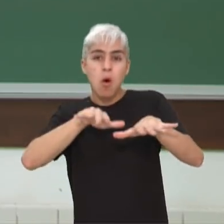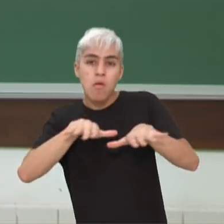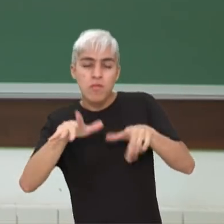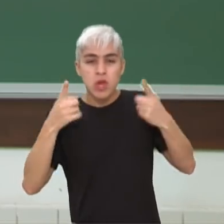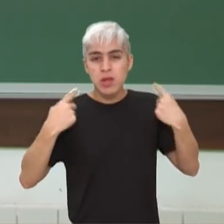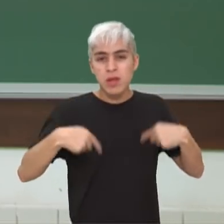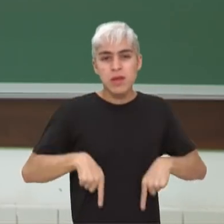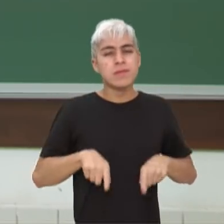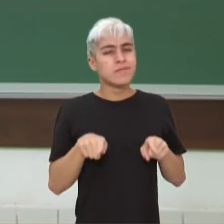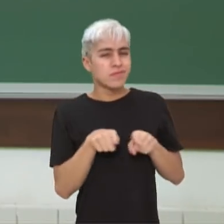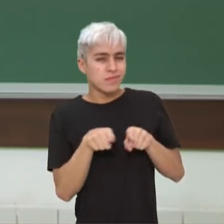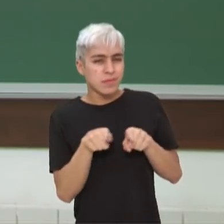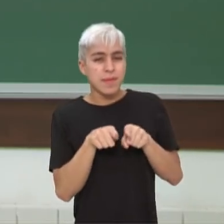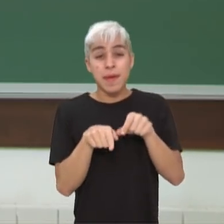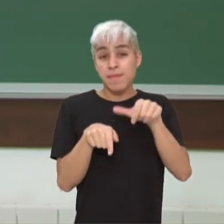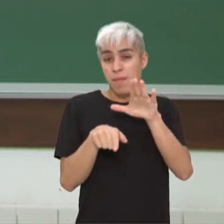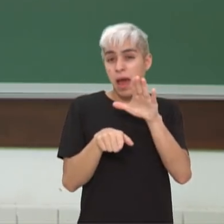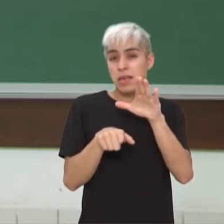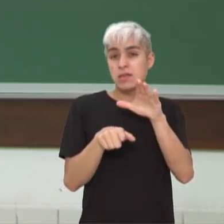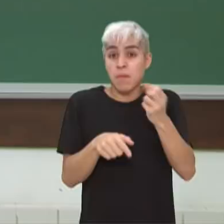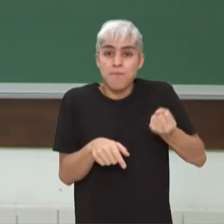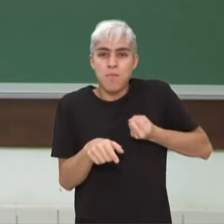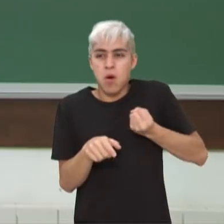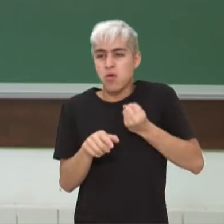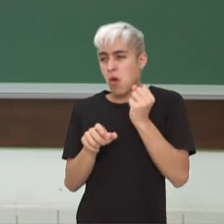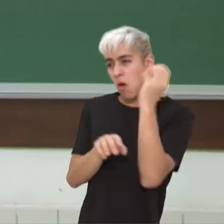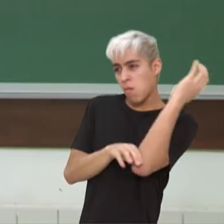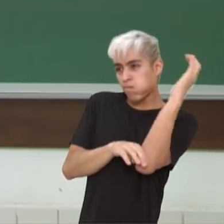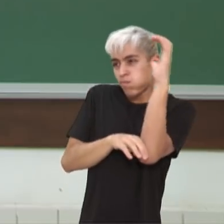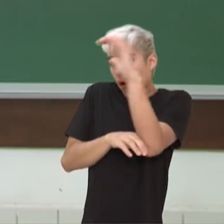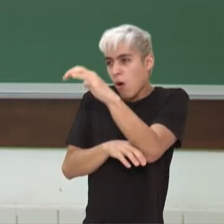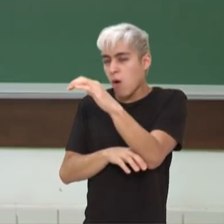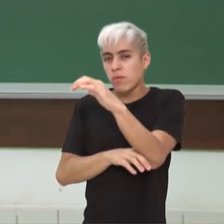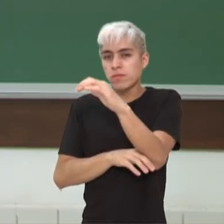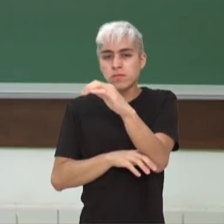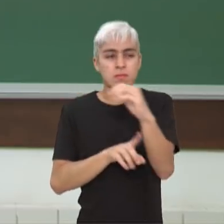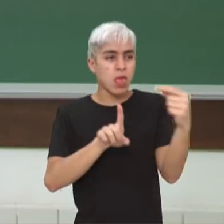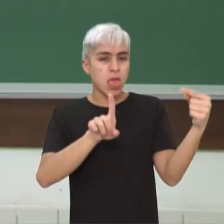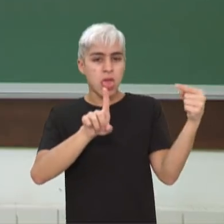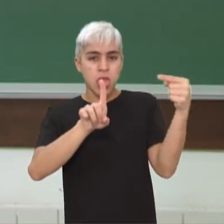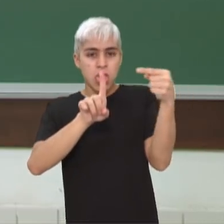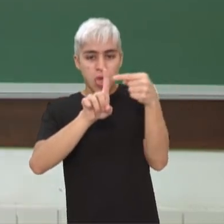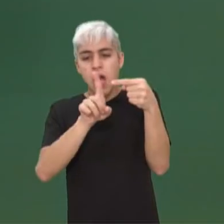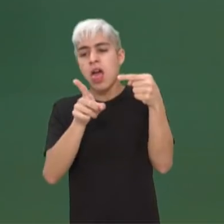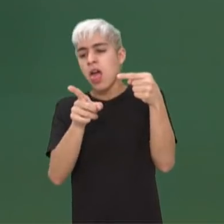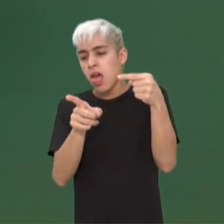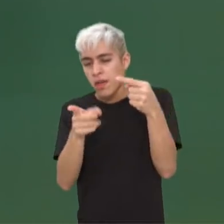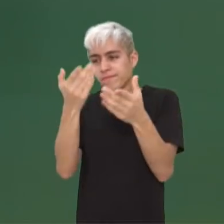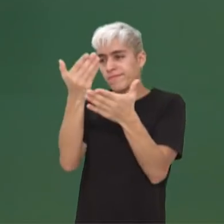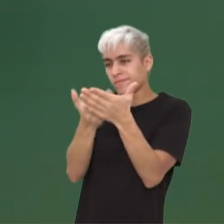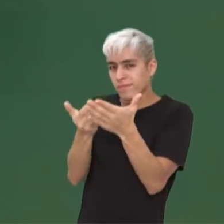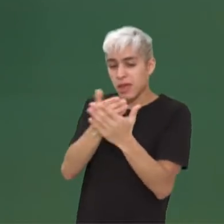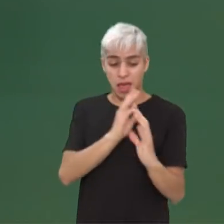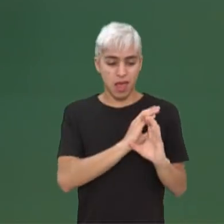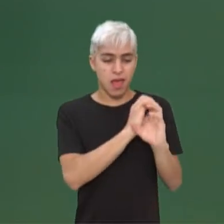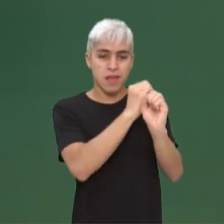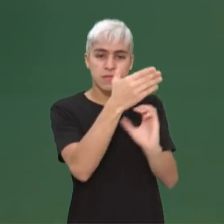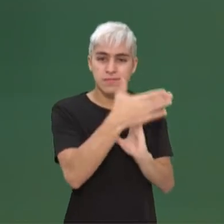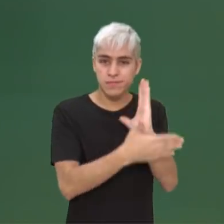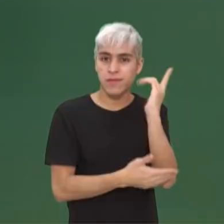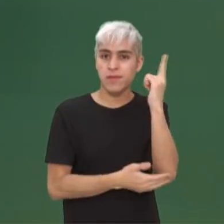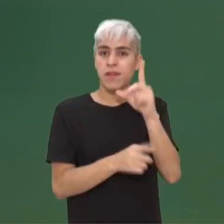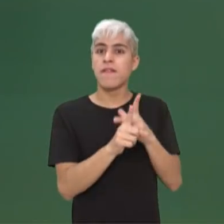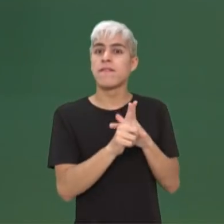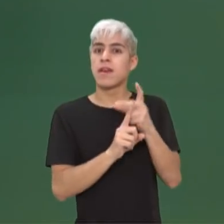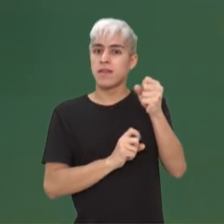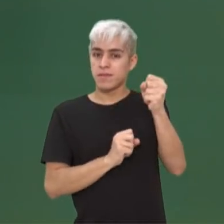ali, converter, ali, marcar mais pontos, derrotar mais adversários ali no decorrer da atividade. E aqui, outro exemplo que eu gostaria de mostrar para